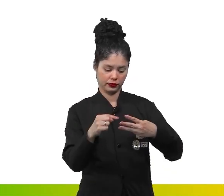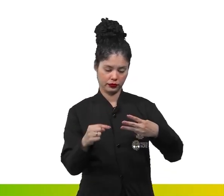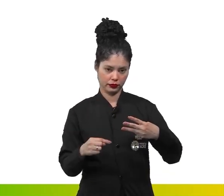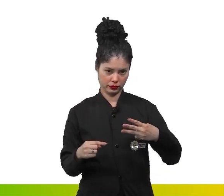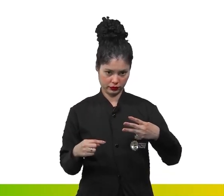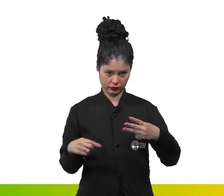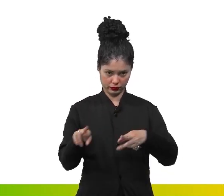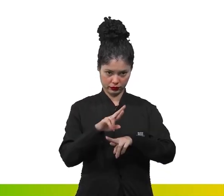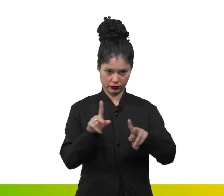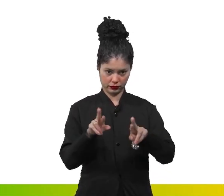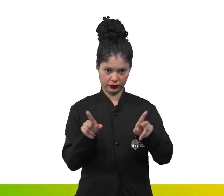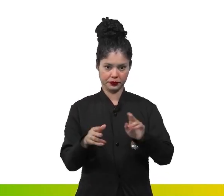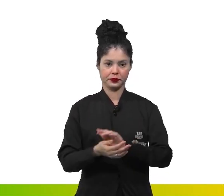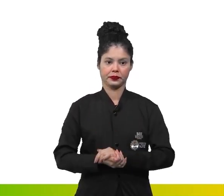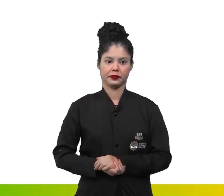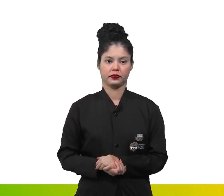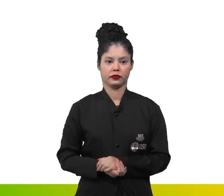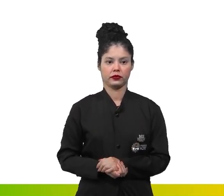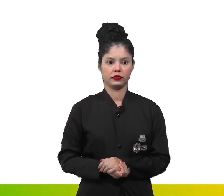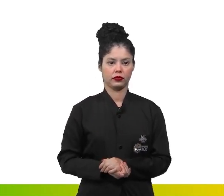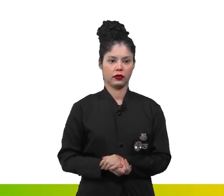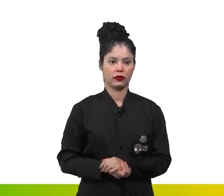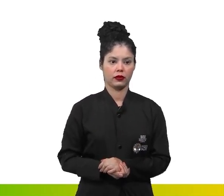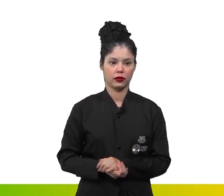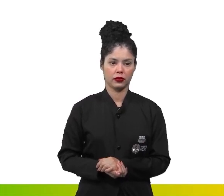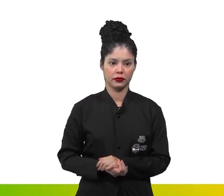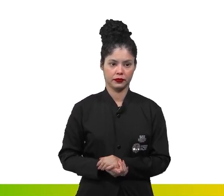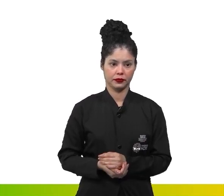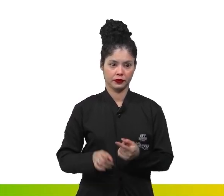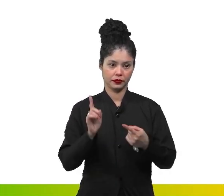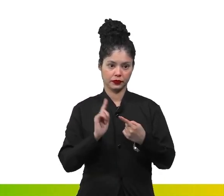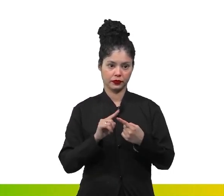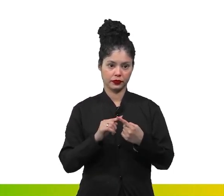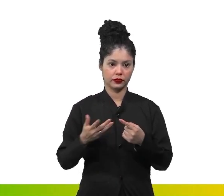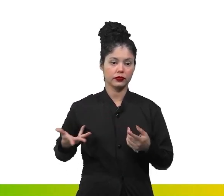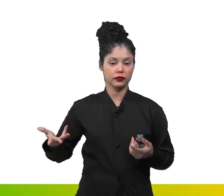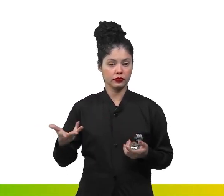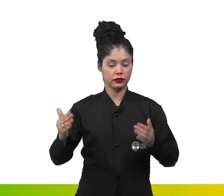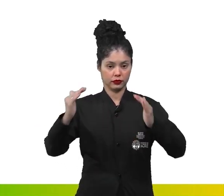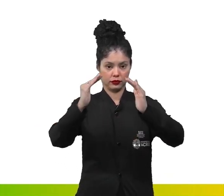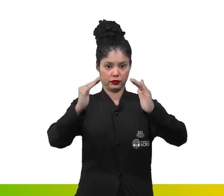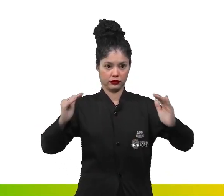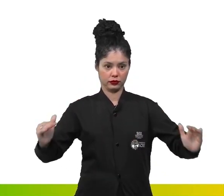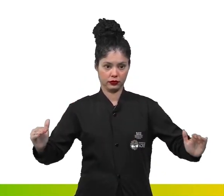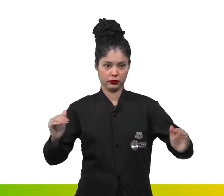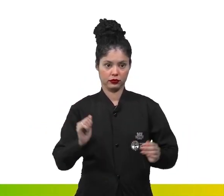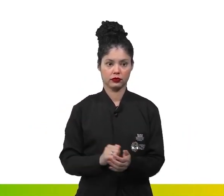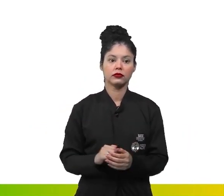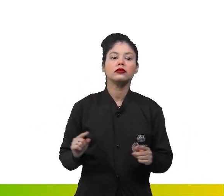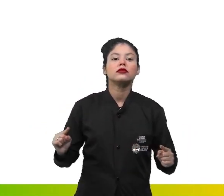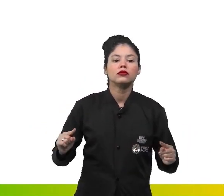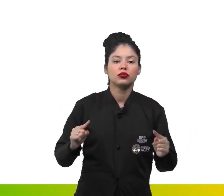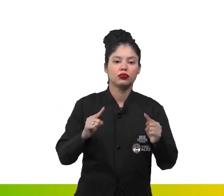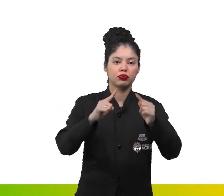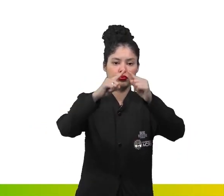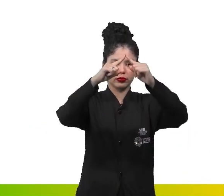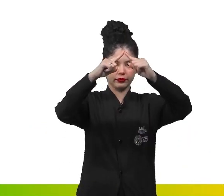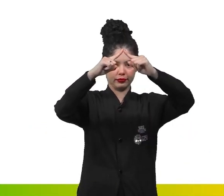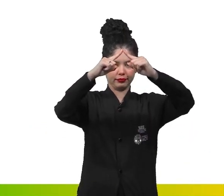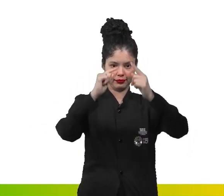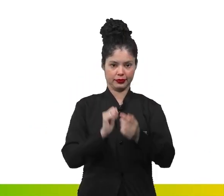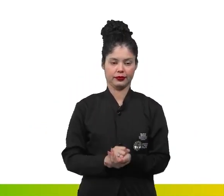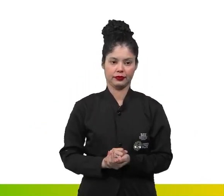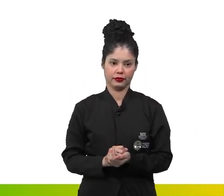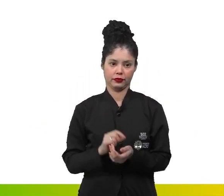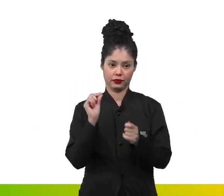pirâmides totalmente diferentes. O que a gente tem na pirâmide etária? Uma base larga e um topo bem estreito, ó. Realmente ele